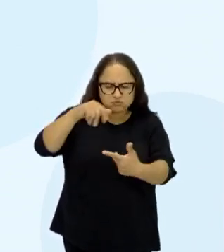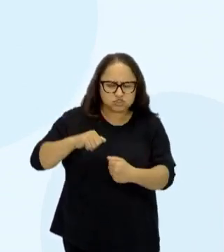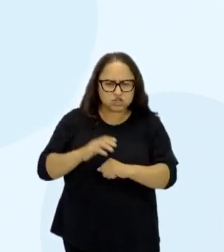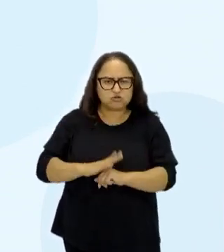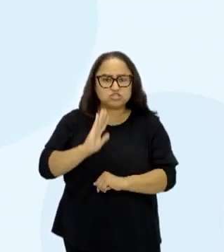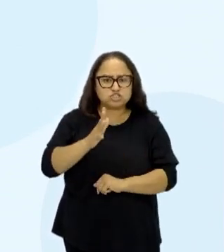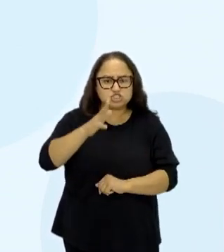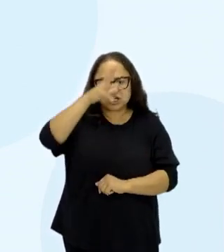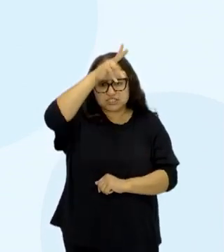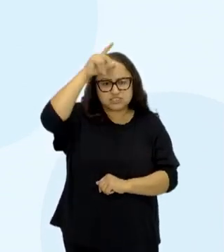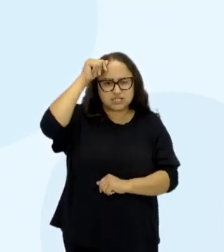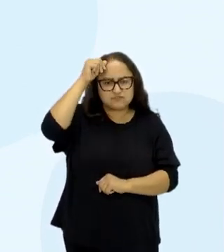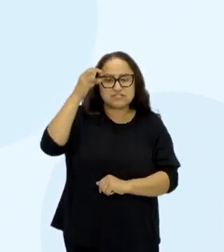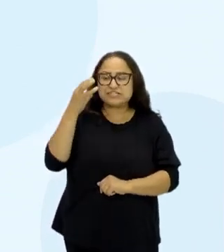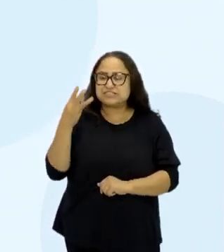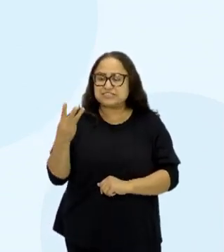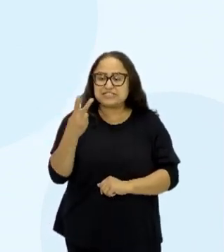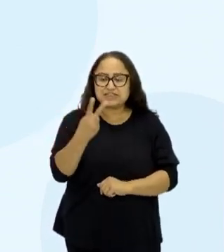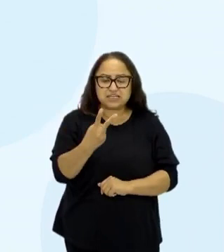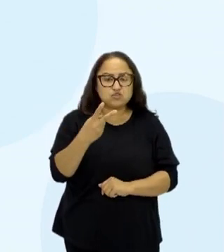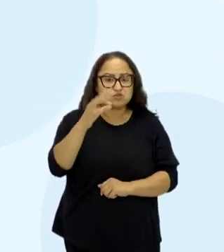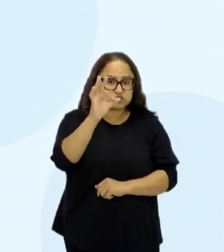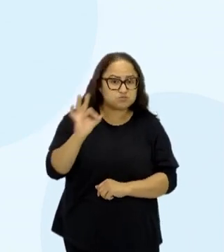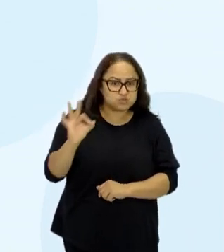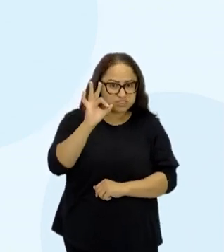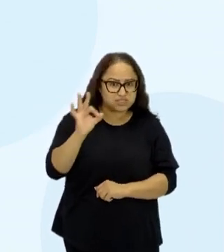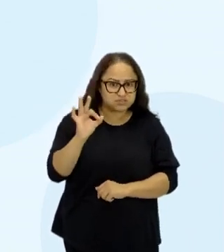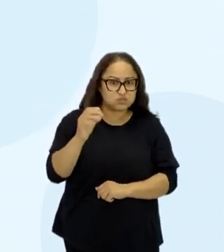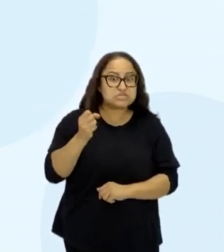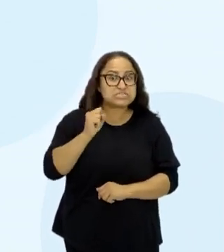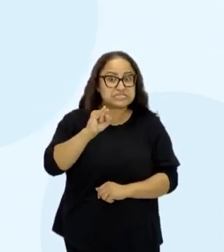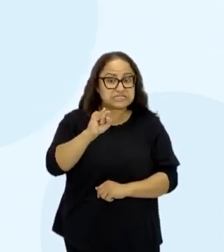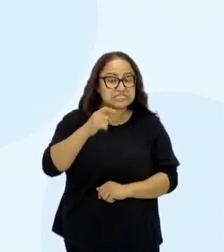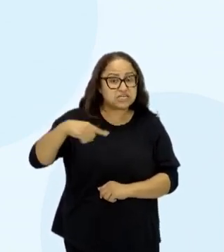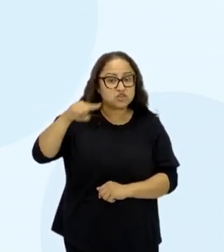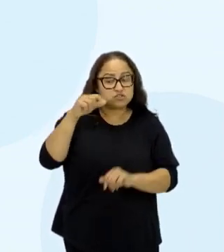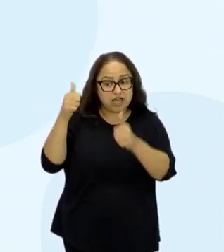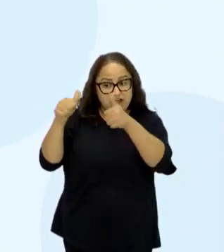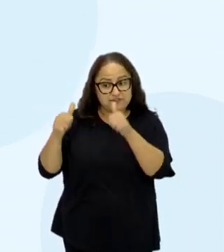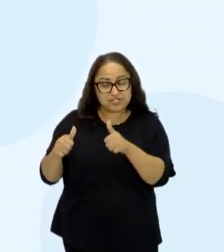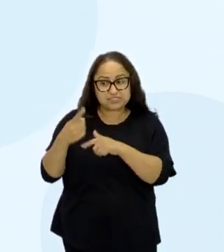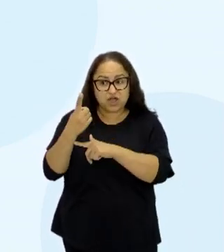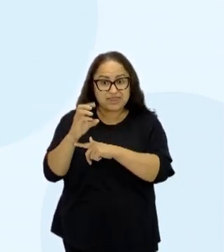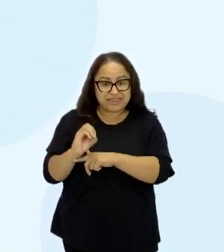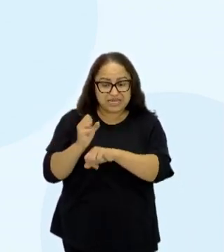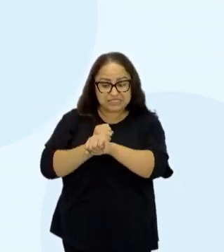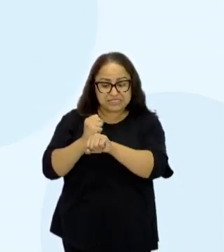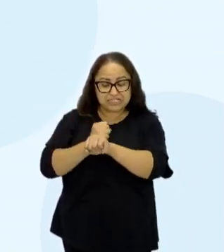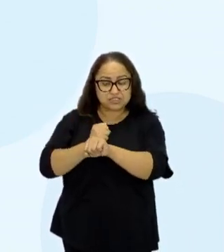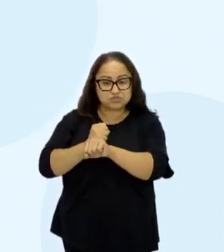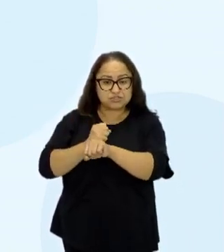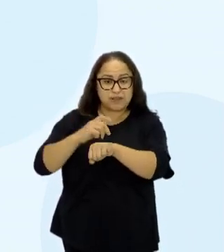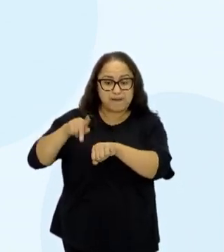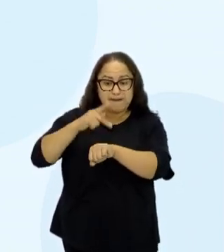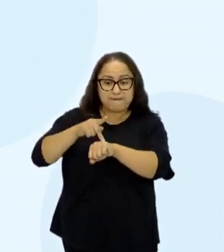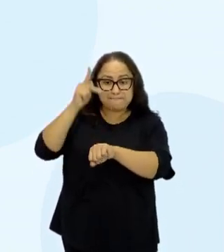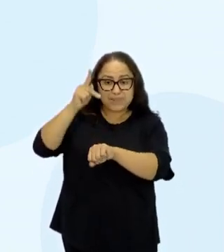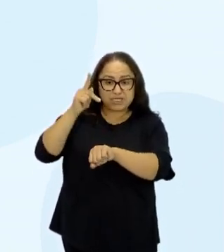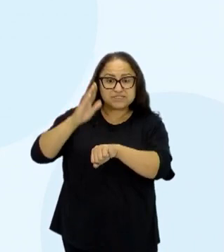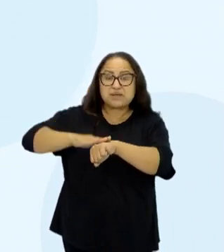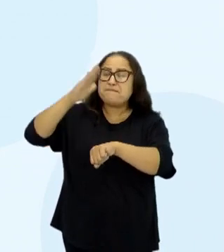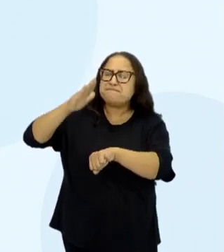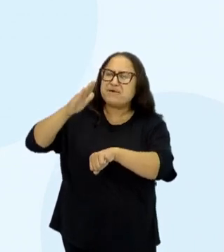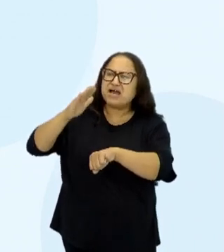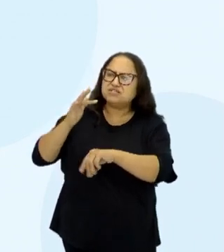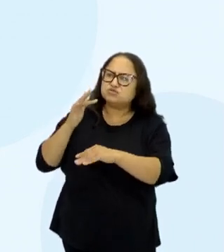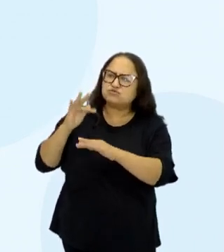aves, 32%, sendo que, se a gente fosse fazer uma avaliação há 10 anos atrás, tinha países muito à frente da gente, como,